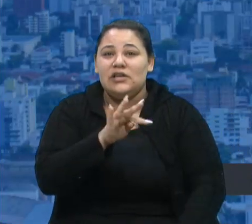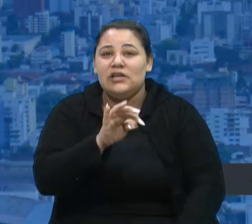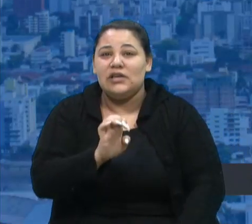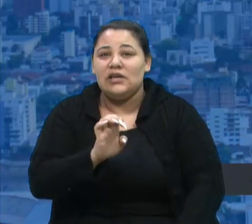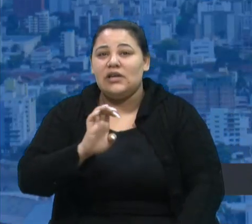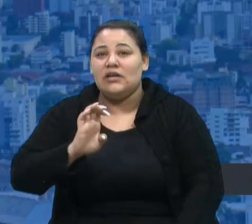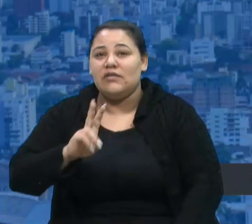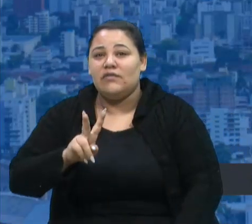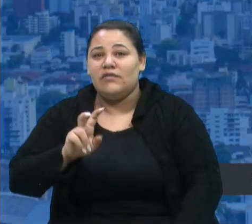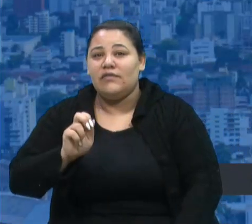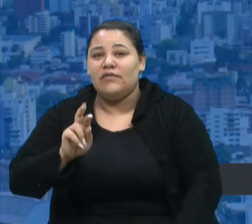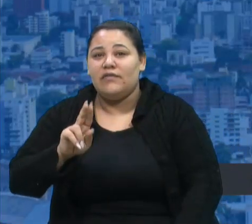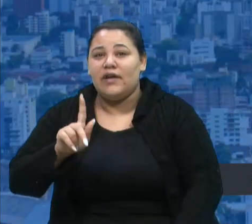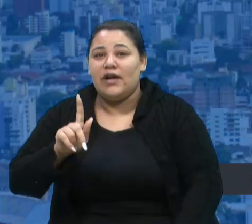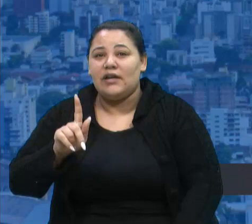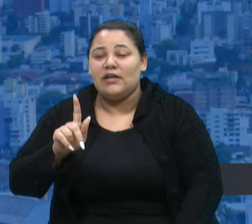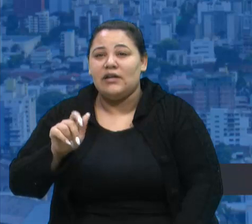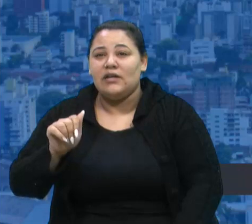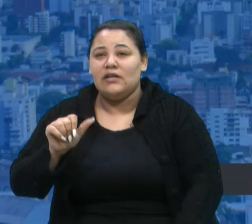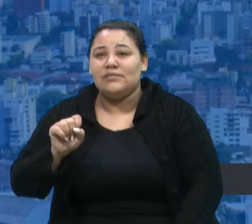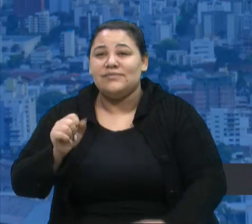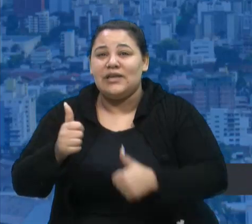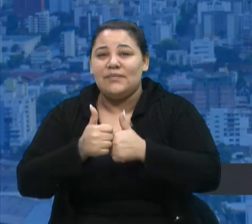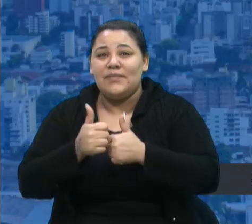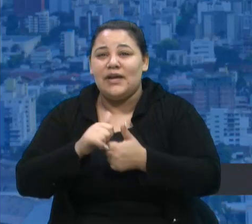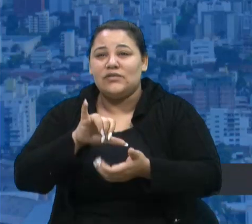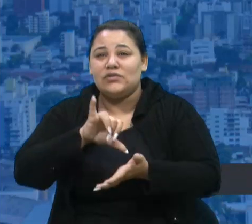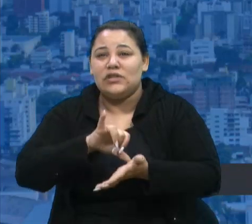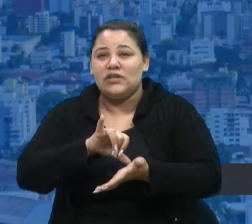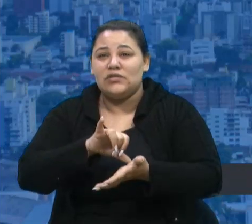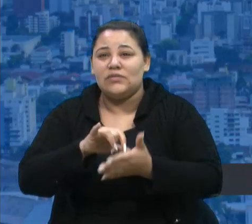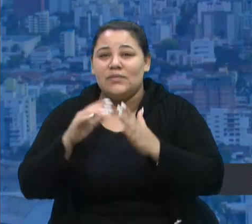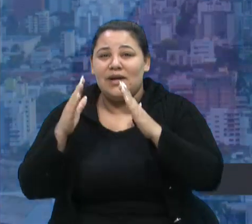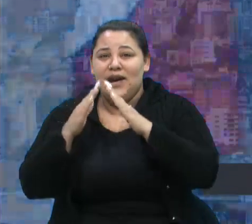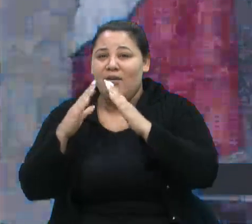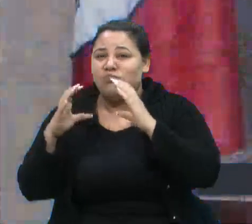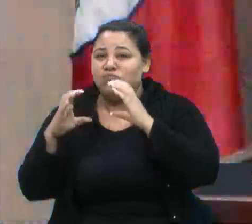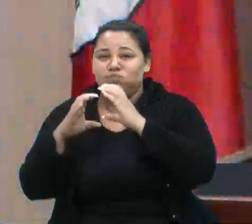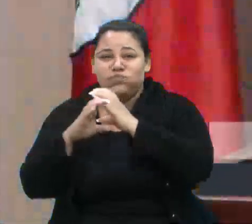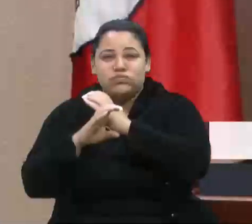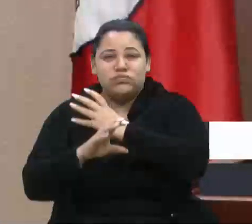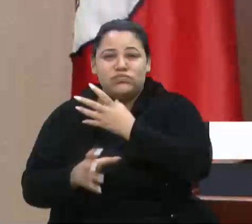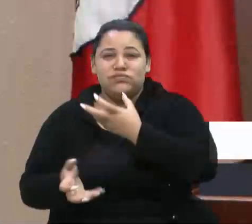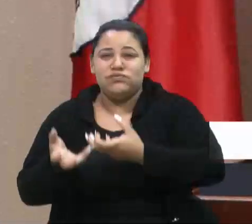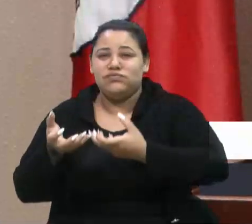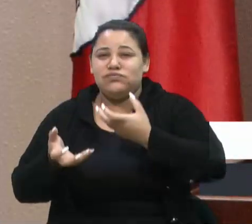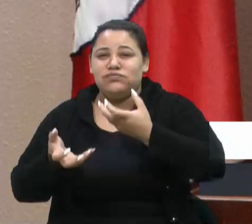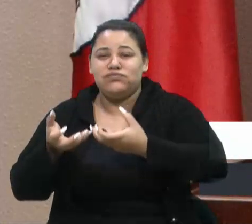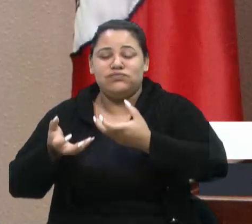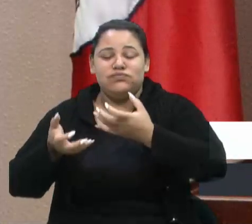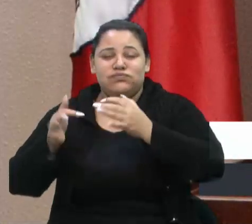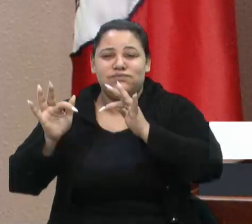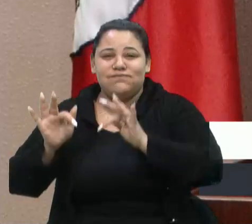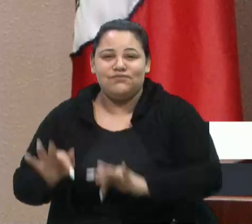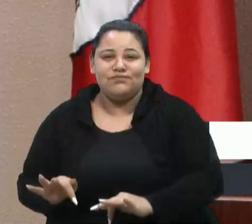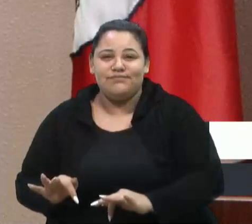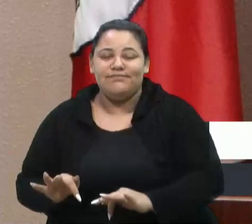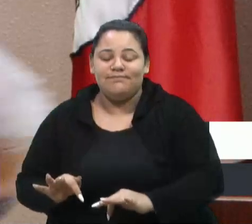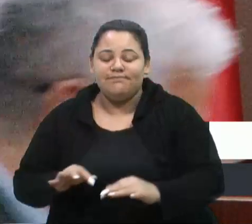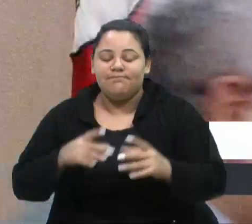Sul, uma residência foi totalmente consumida pelo fogo. Uma preocupação